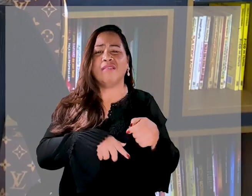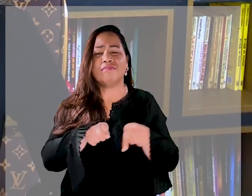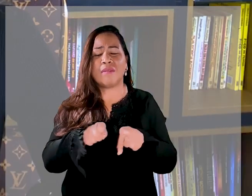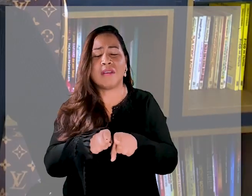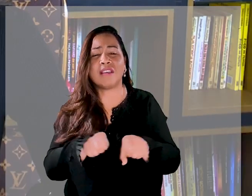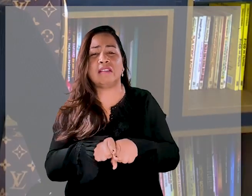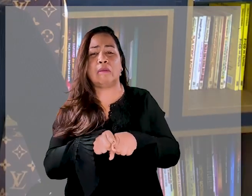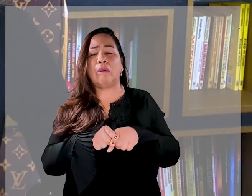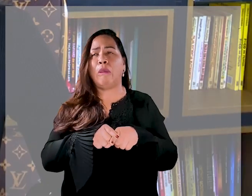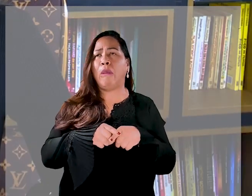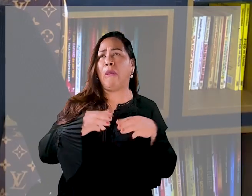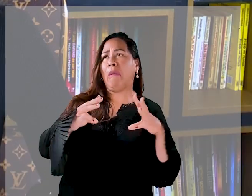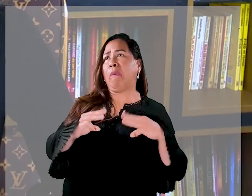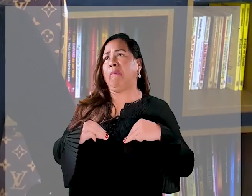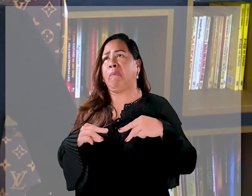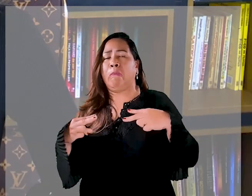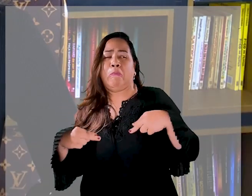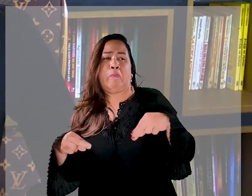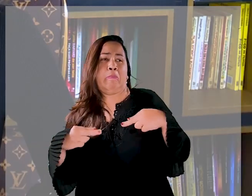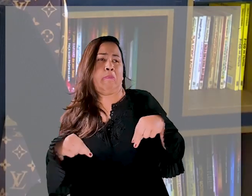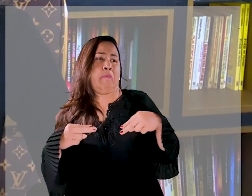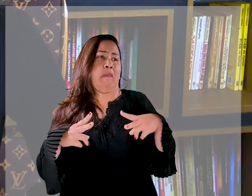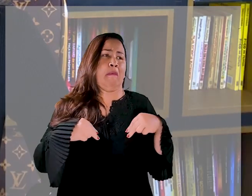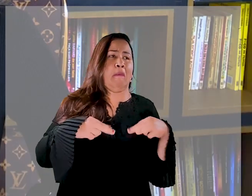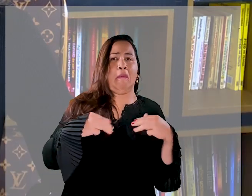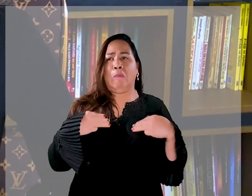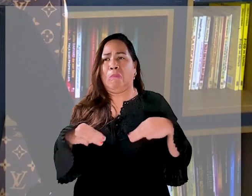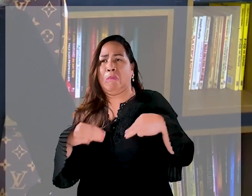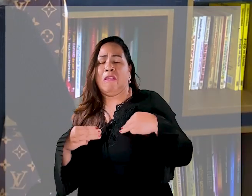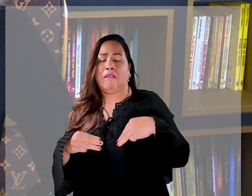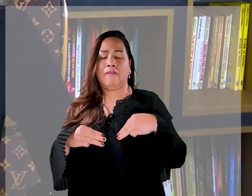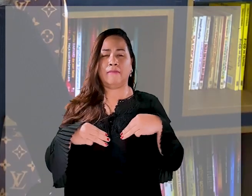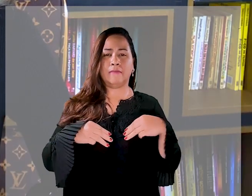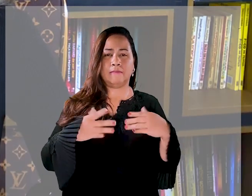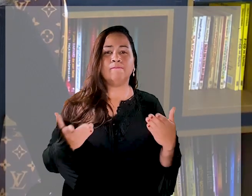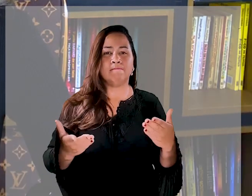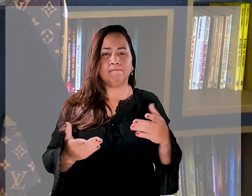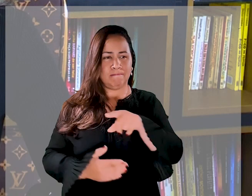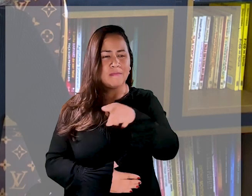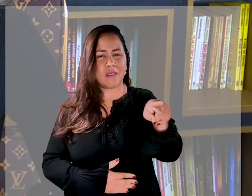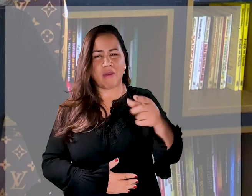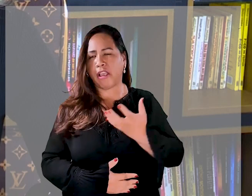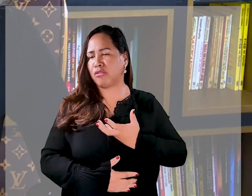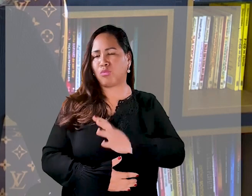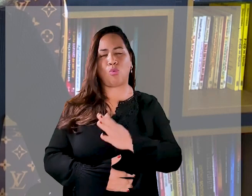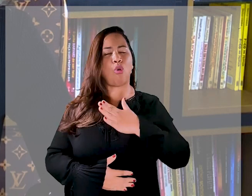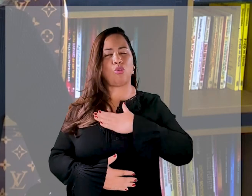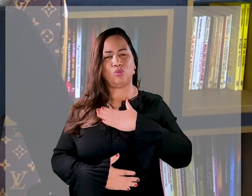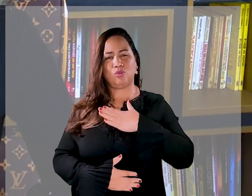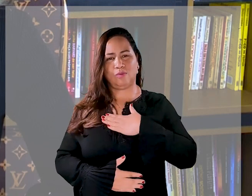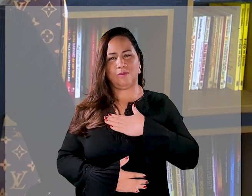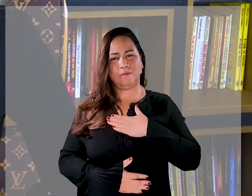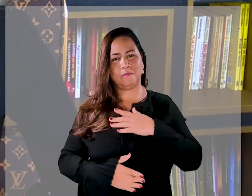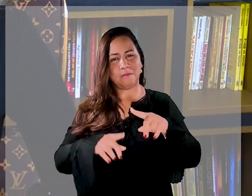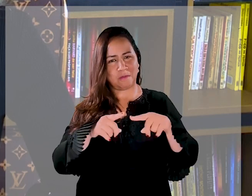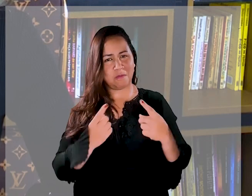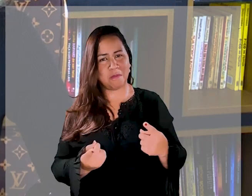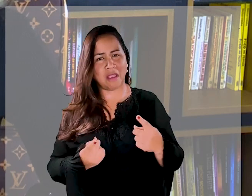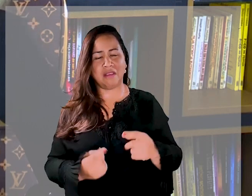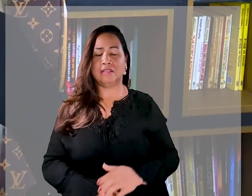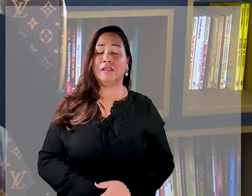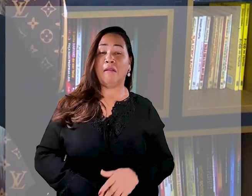Dói. E eu, Elaine, vítima, também odiaria a Elaine. Nossa, eu ia dar uma voadeira na cara dessa